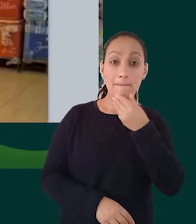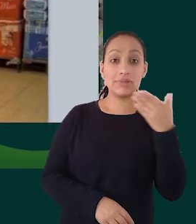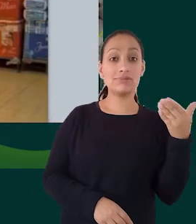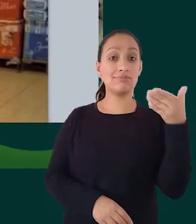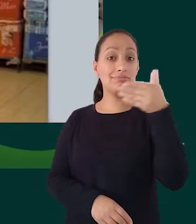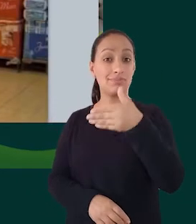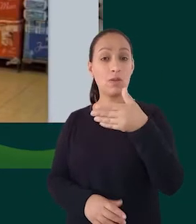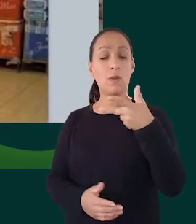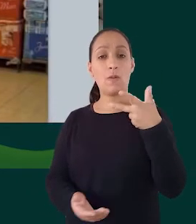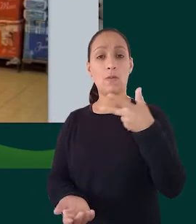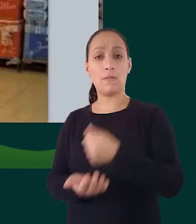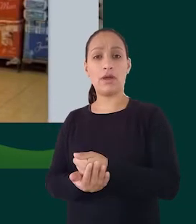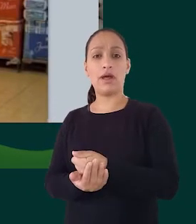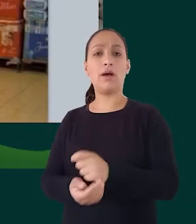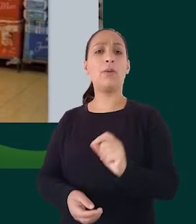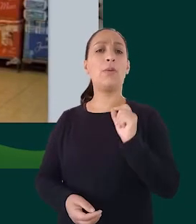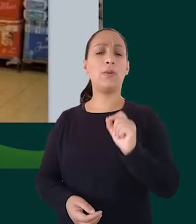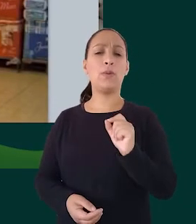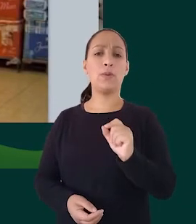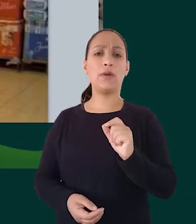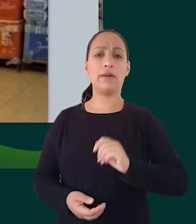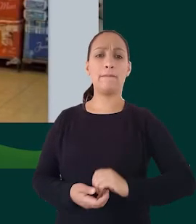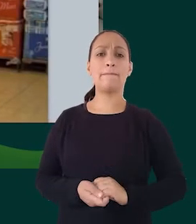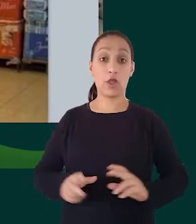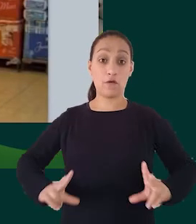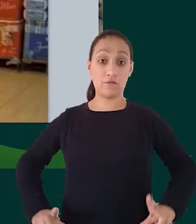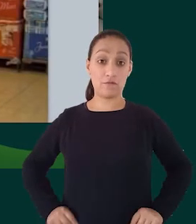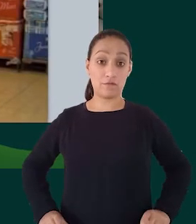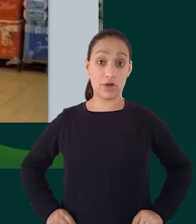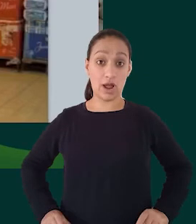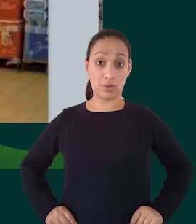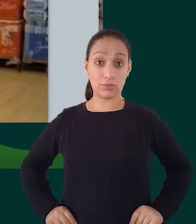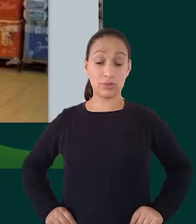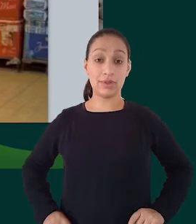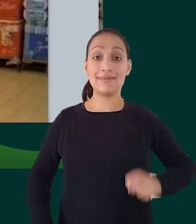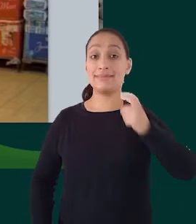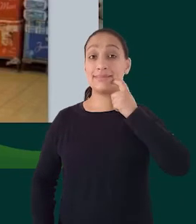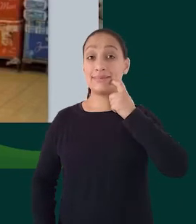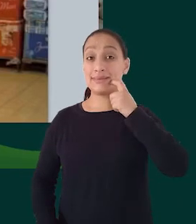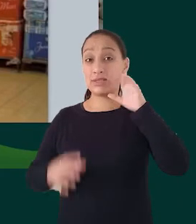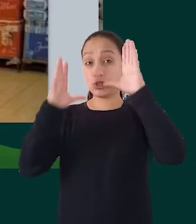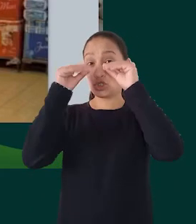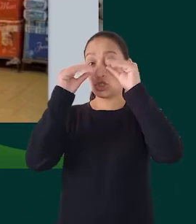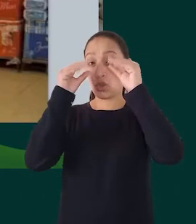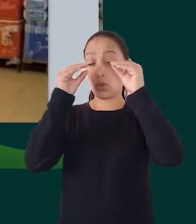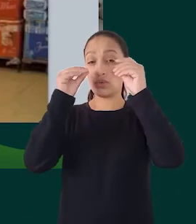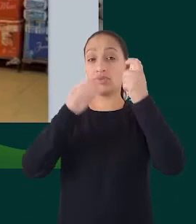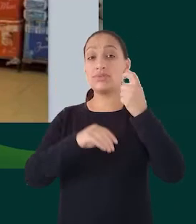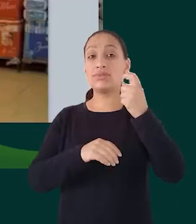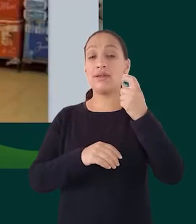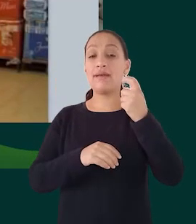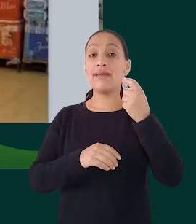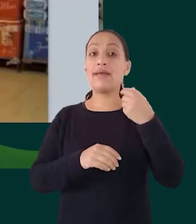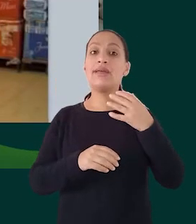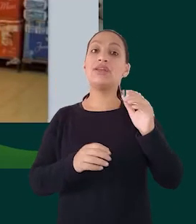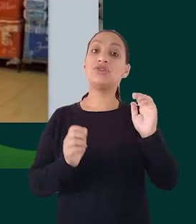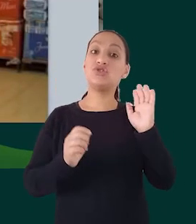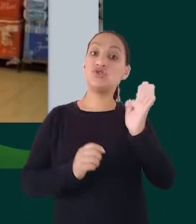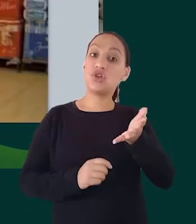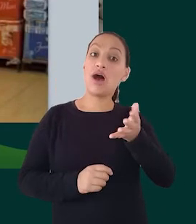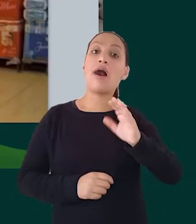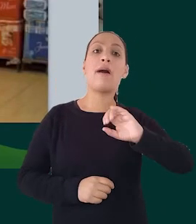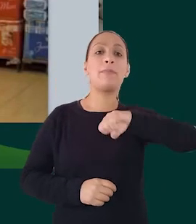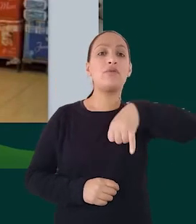fralda na sexta-feira à noite e levavam para casa cerveja. Tá? E isso, esse é um exemplo muito clássico, tá,